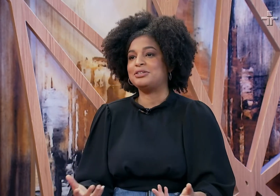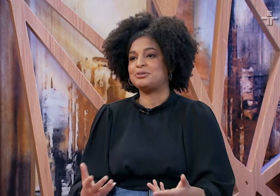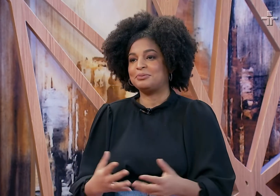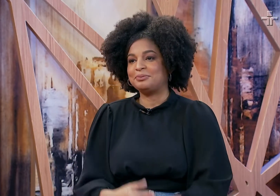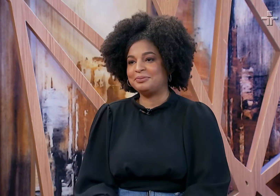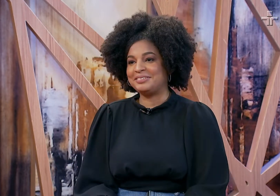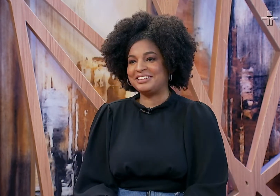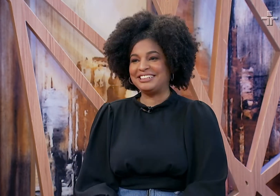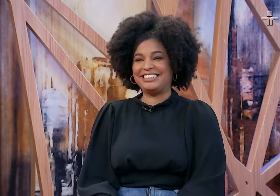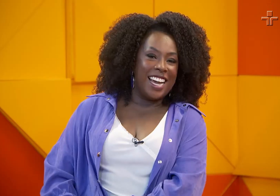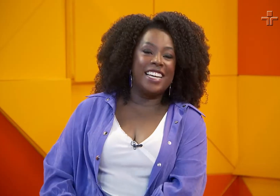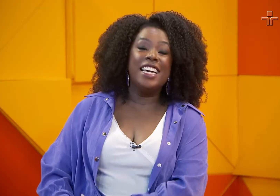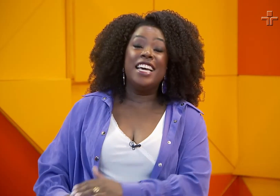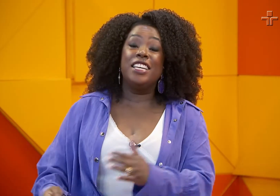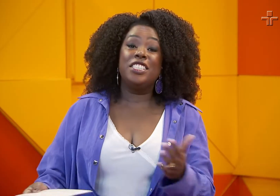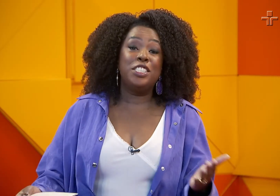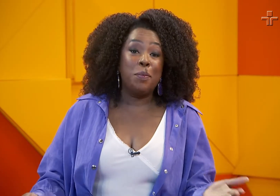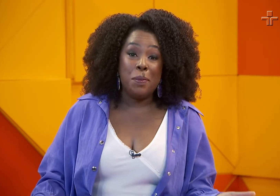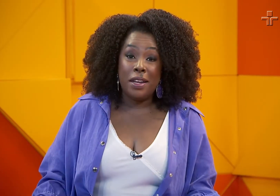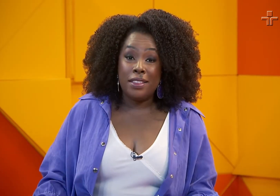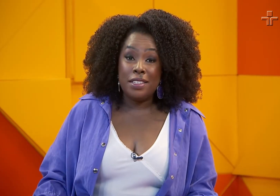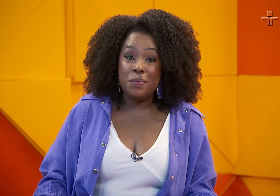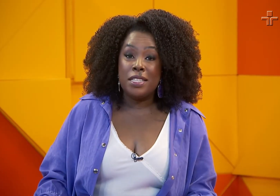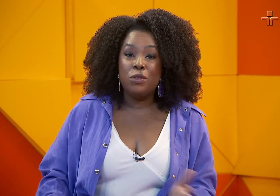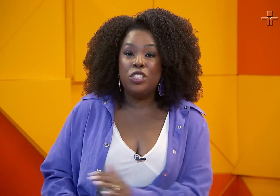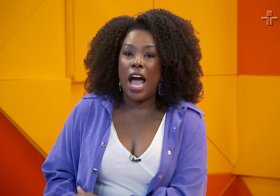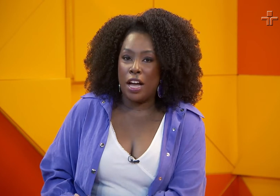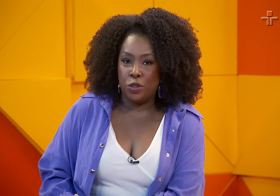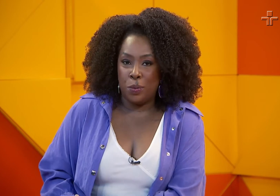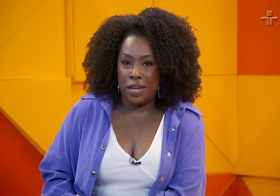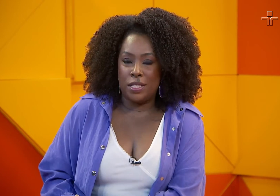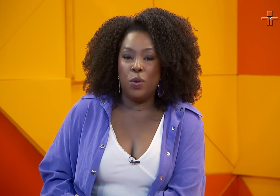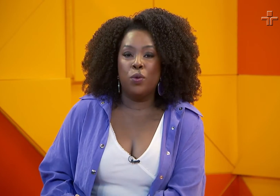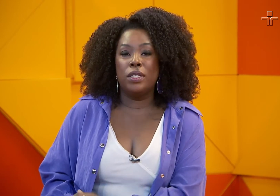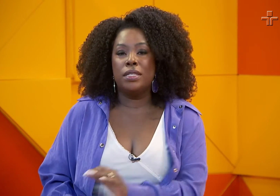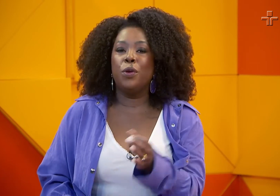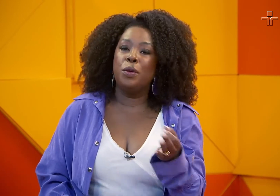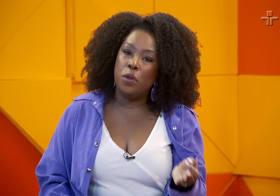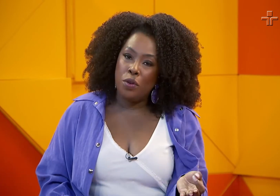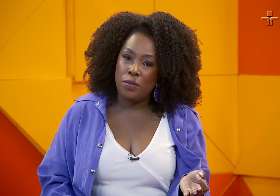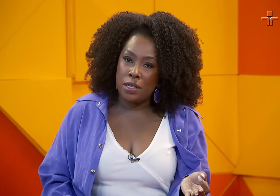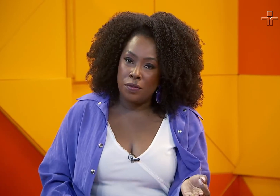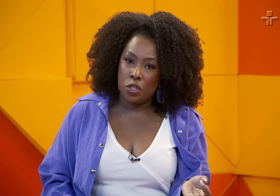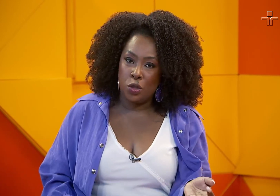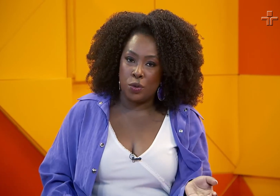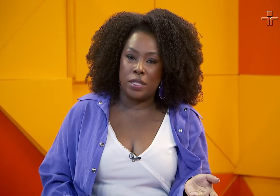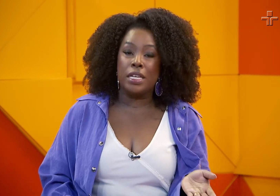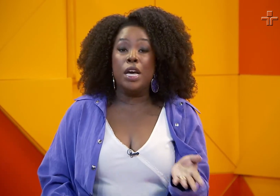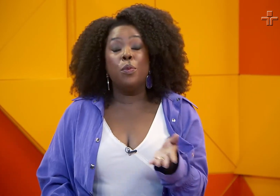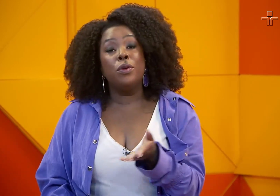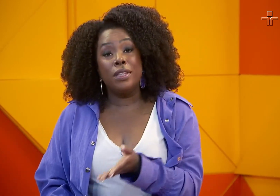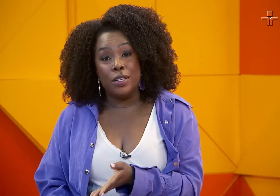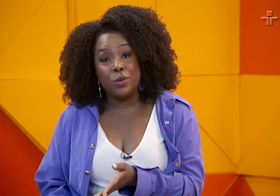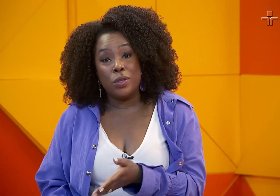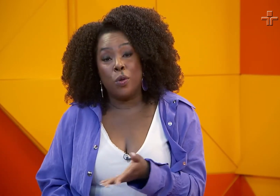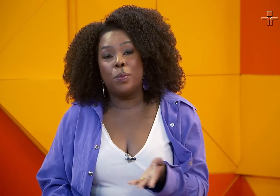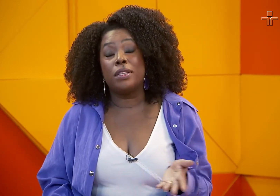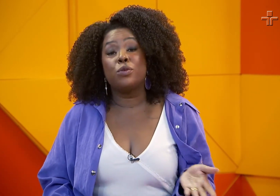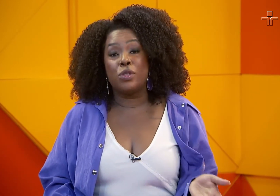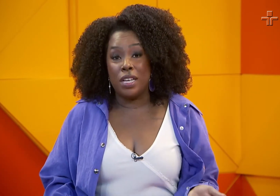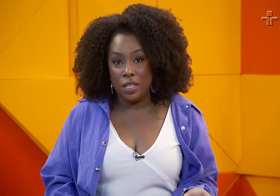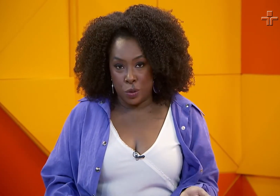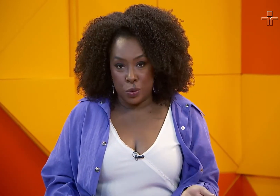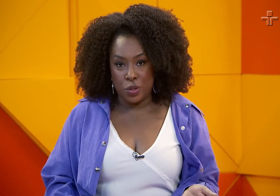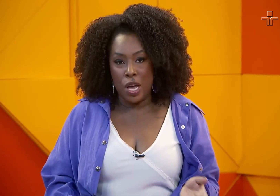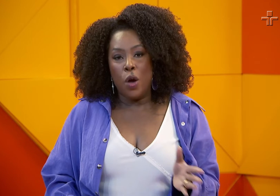consumir o rádio. Que bacana! E, gente, a primeira transmissão de rádio no Brasil aconteceu em 1922. Portanto, está